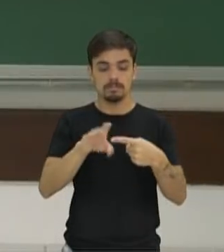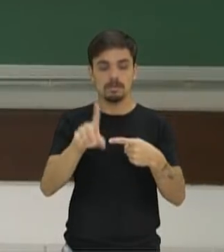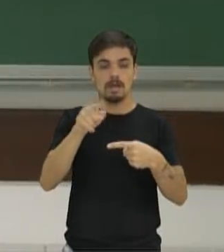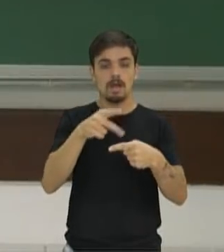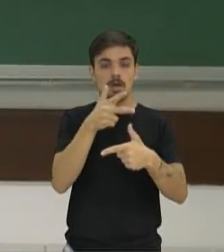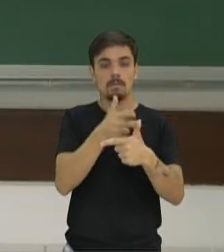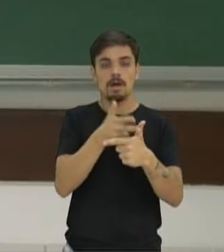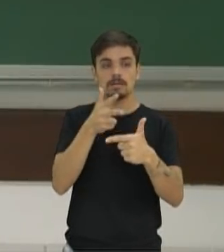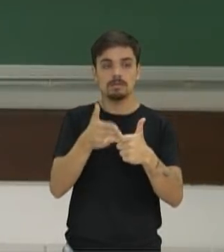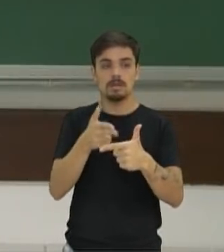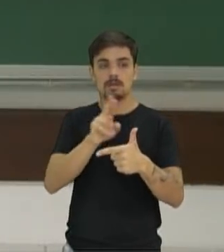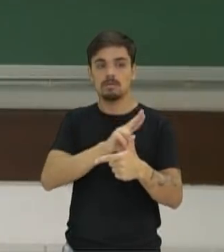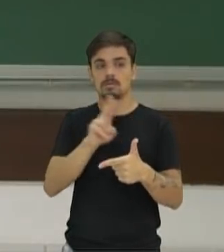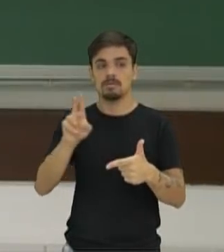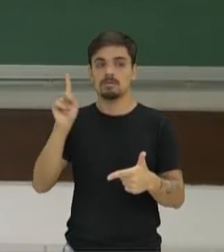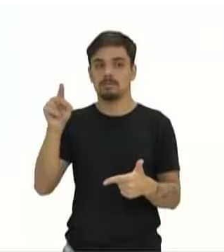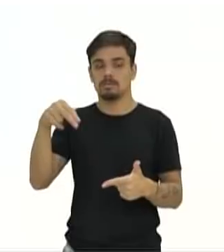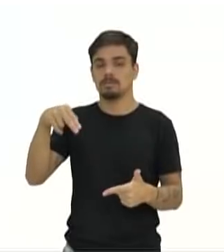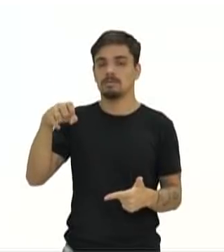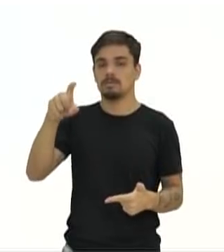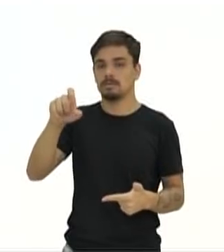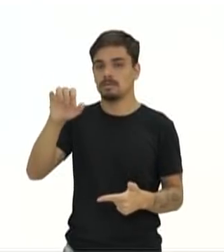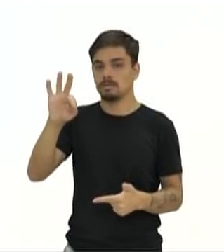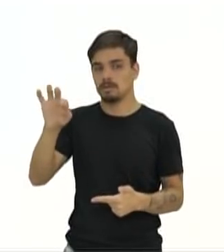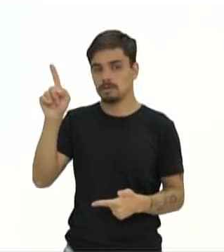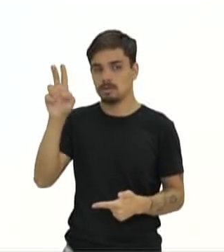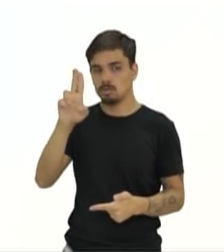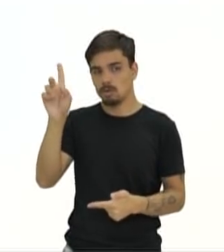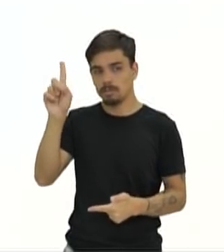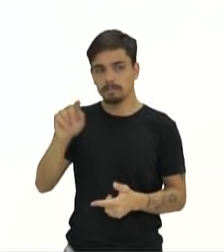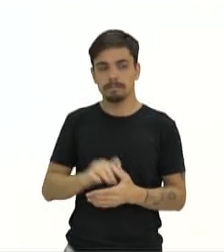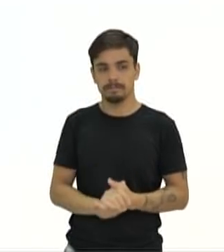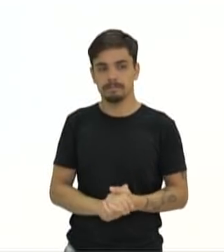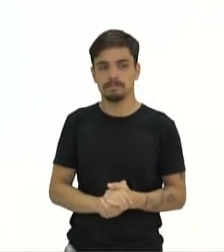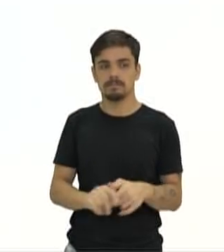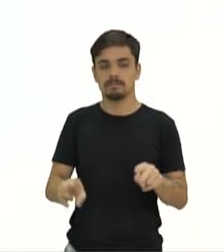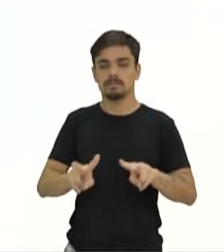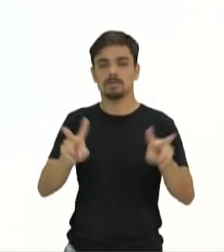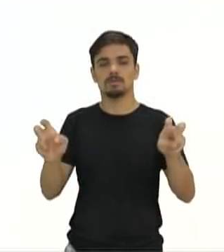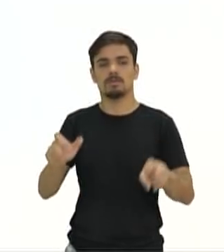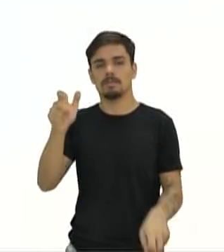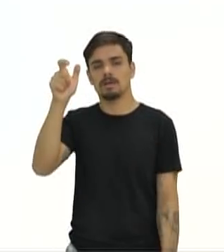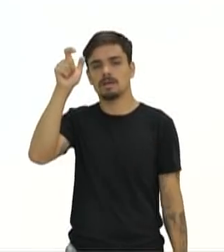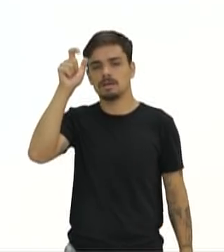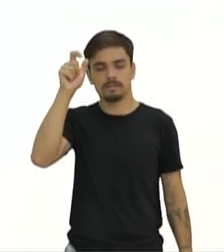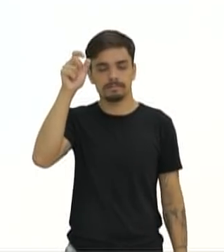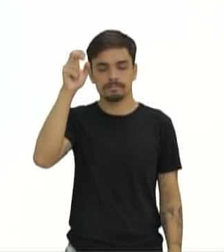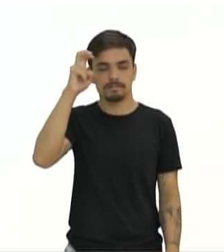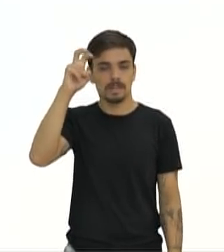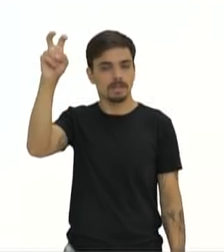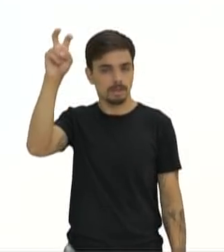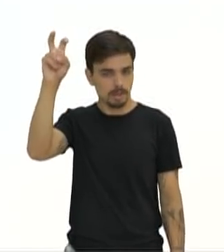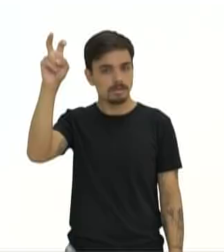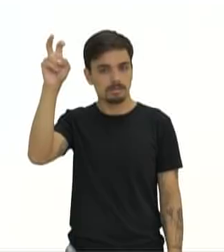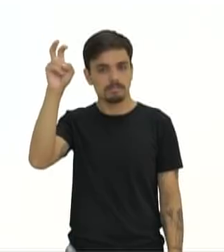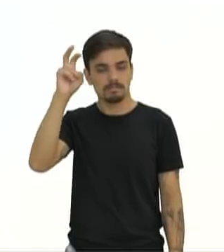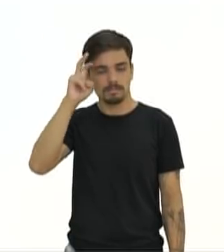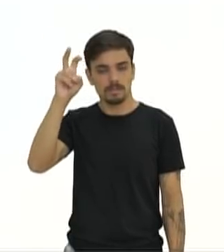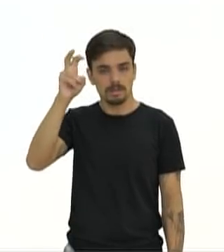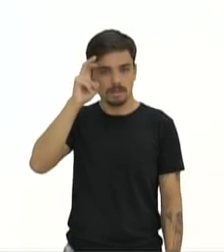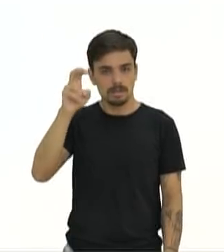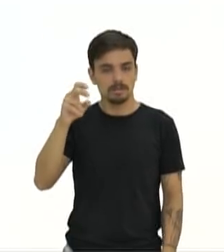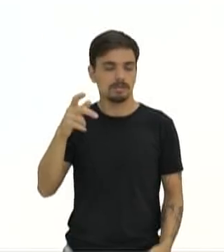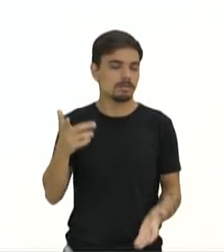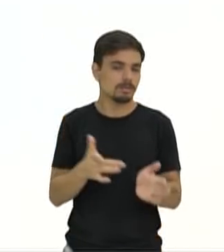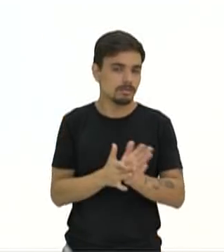série, é uma série chamada Next, que fala aí da inteligência artificial. Então, é bem interessante a